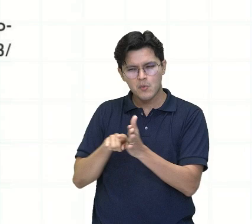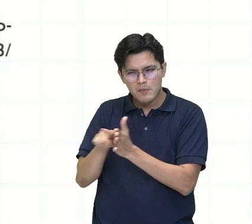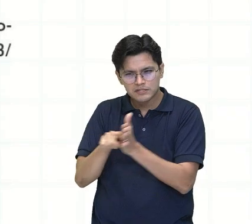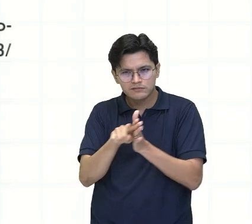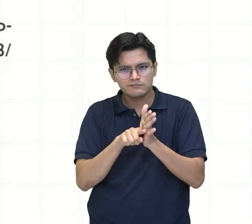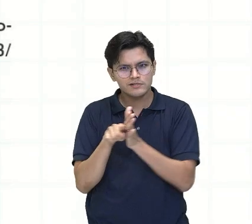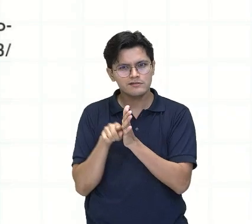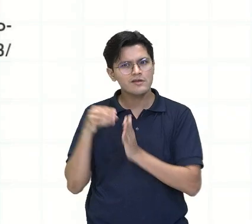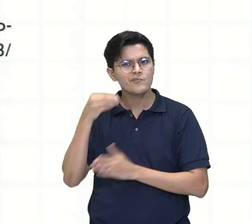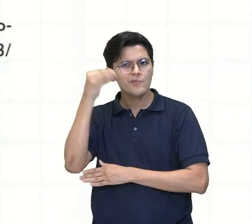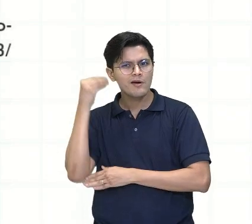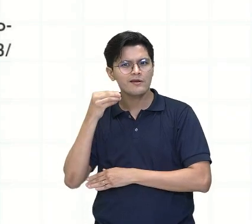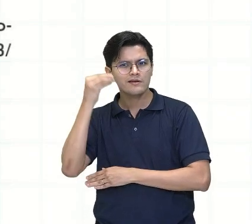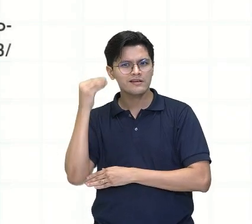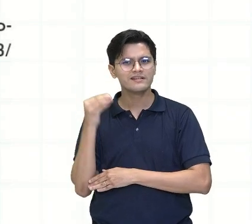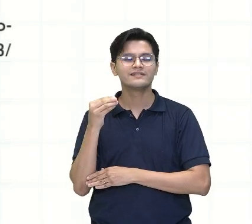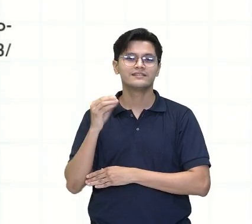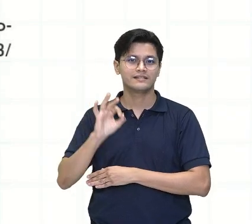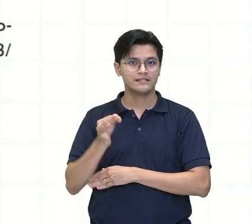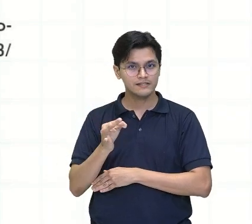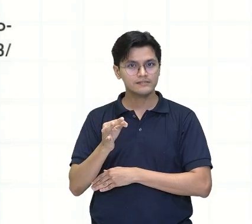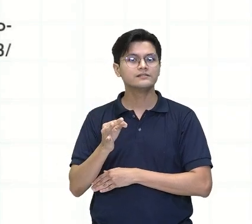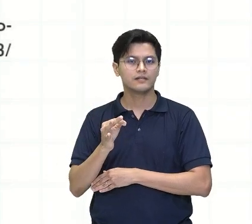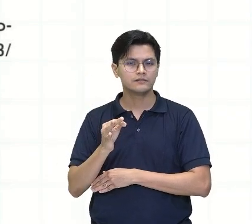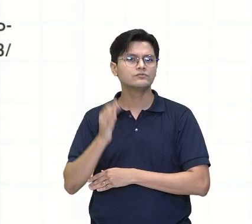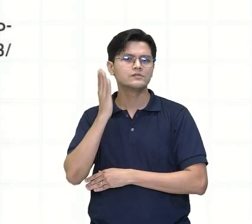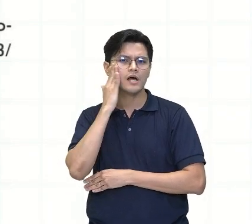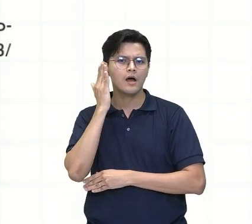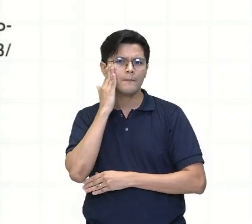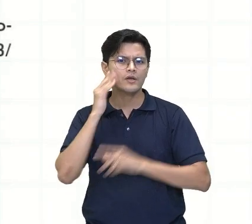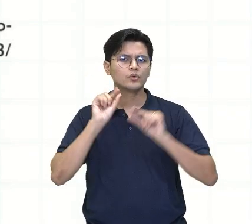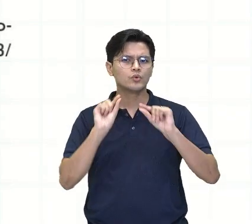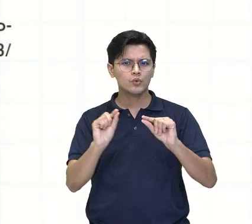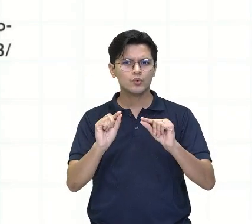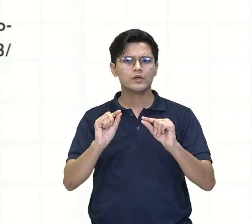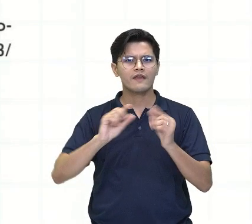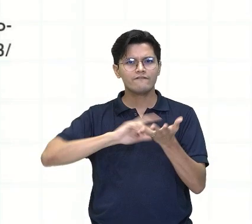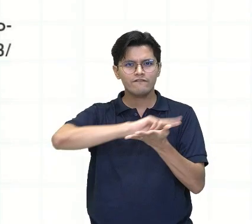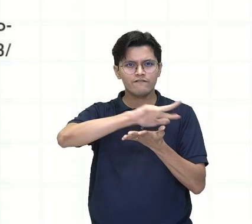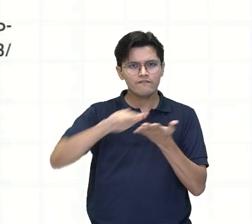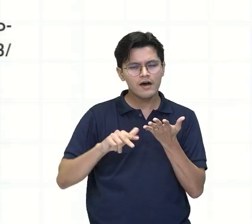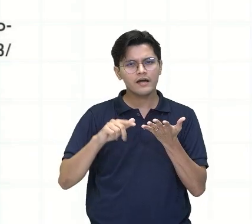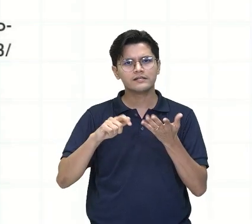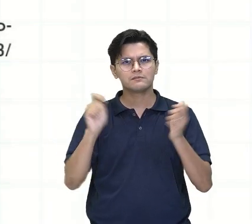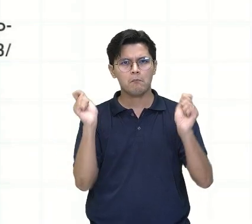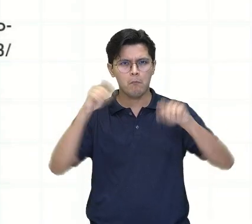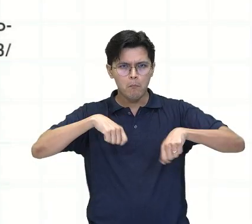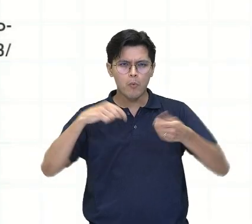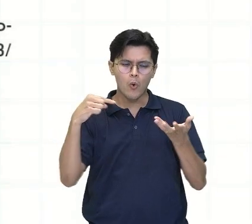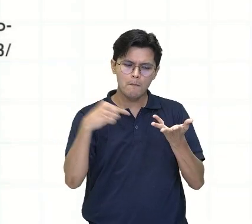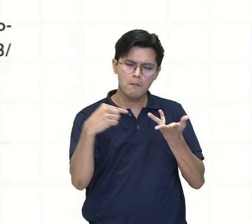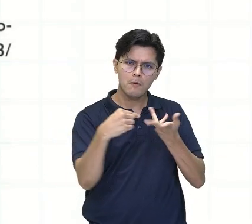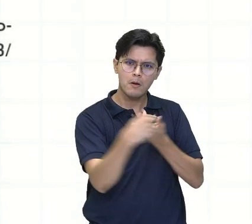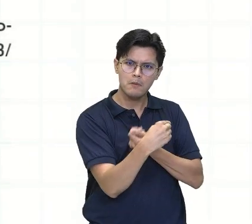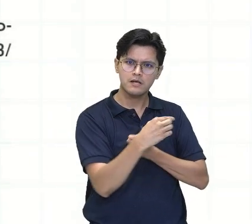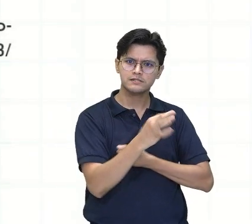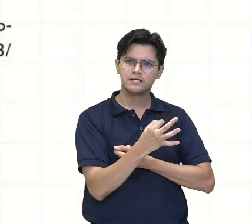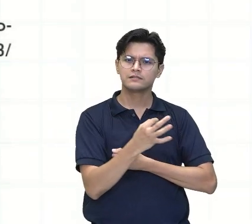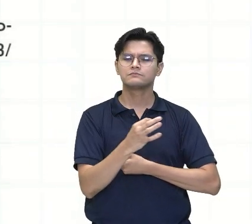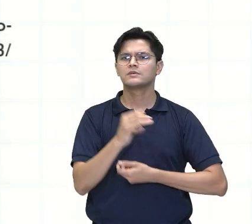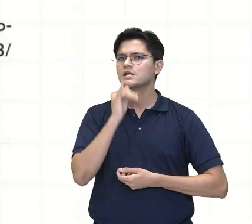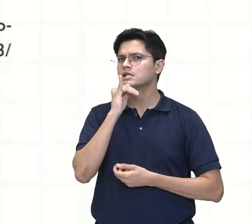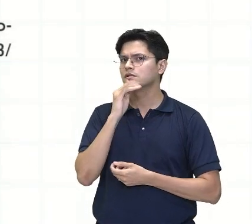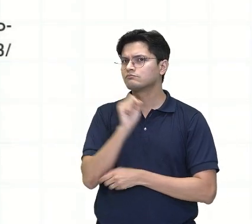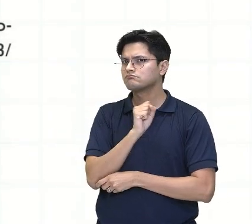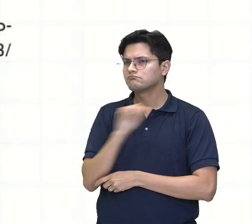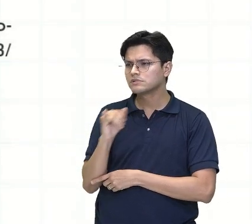Experimentei. E aí fiz tudo isso considerando as mais diversas hipóteses. Então, de todas as... mas se acontecer tal coisa,